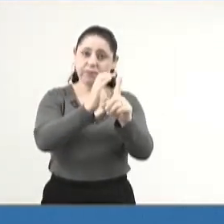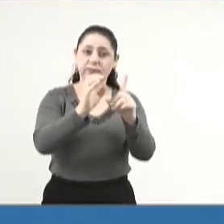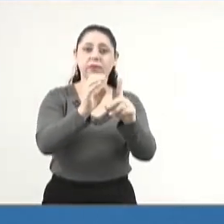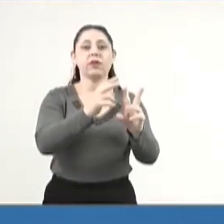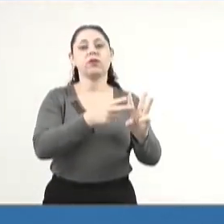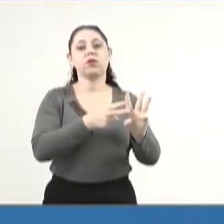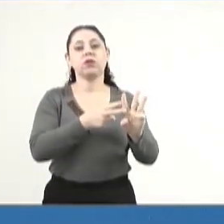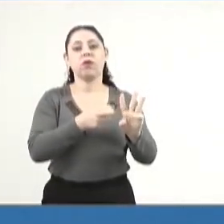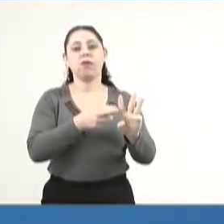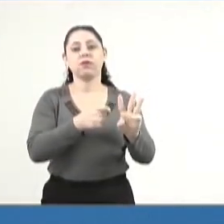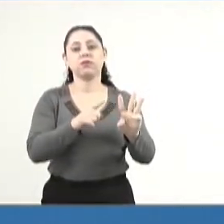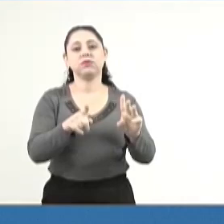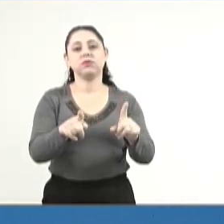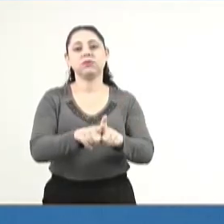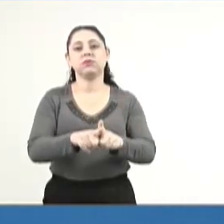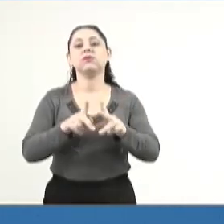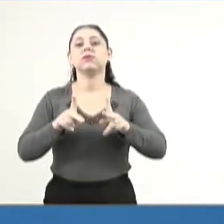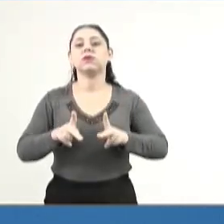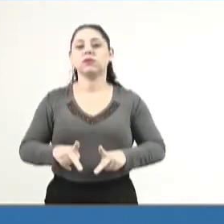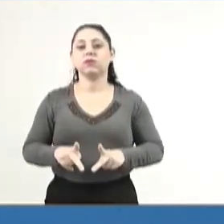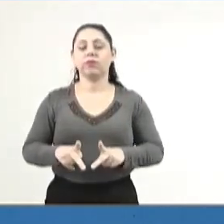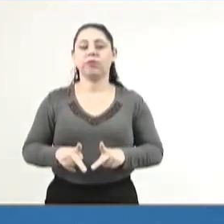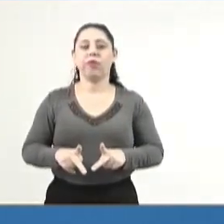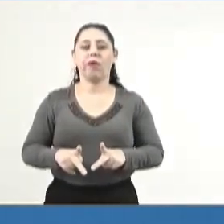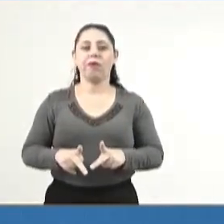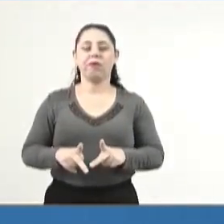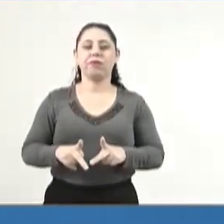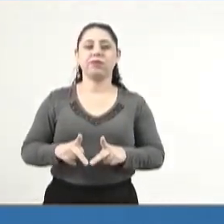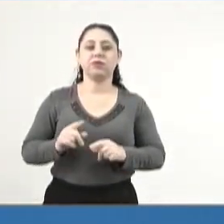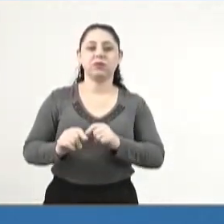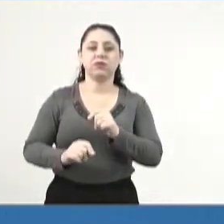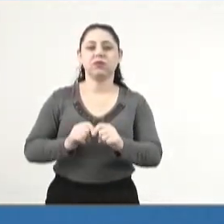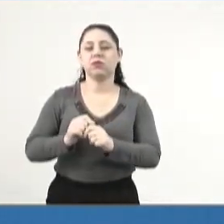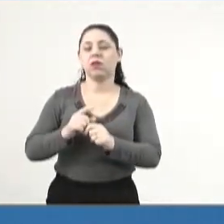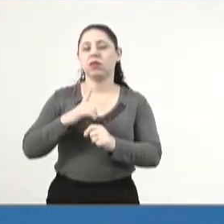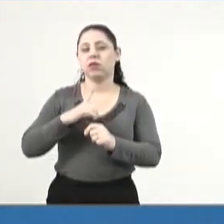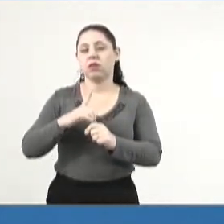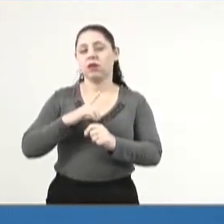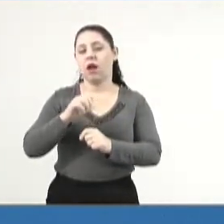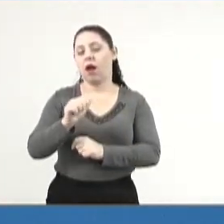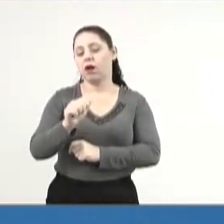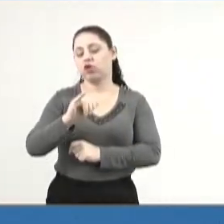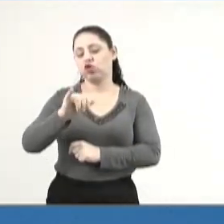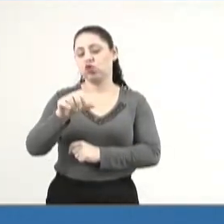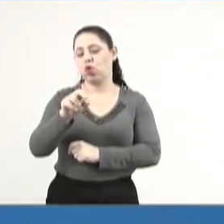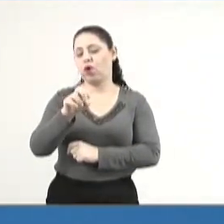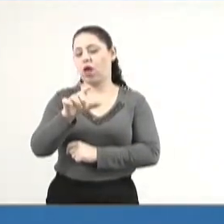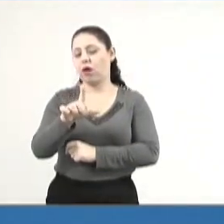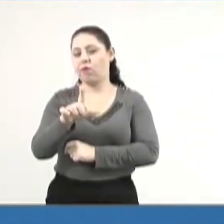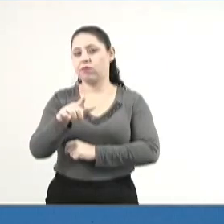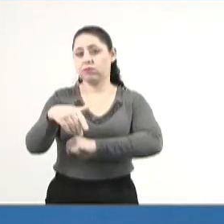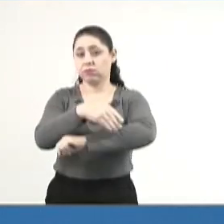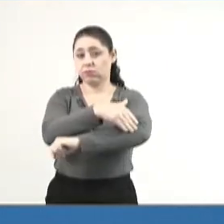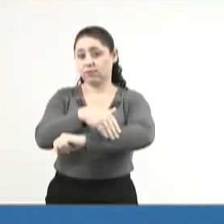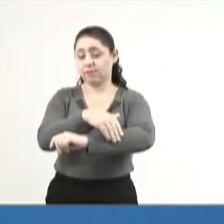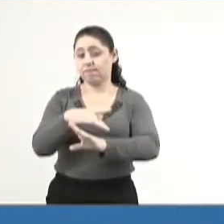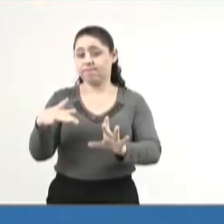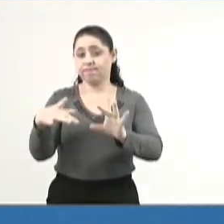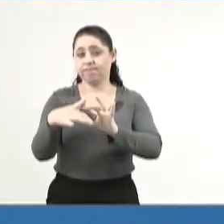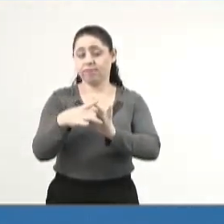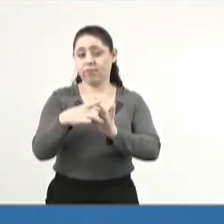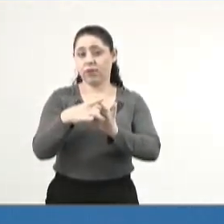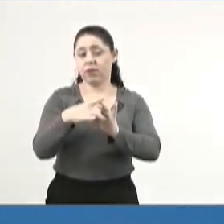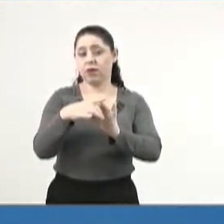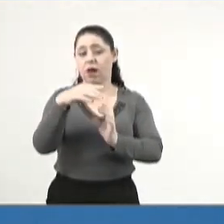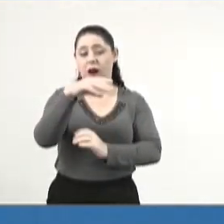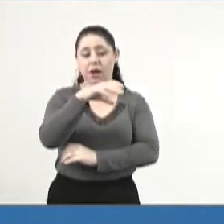comunidades originárias do povoado de Orel, que existe ao longo do trecho da rodovia que liga